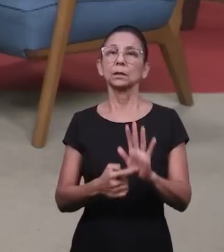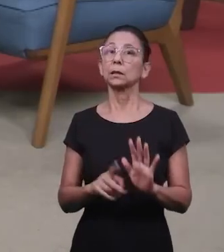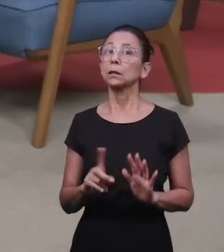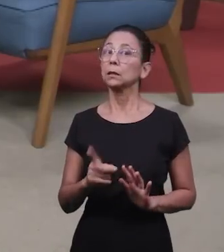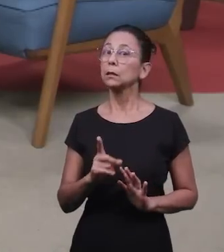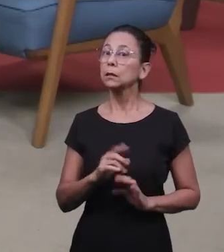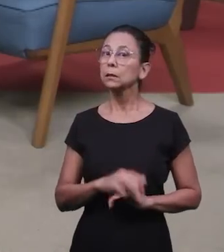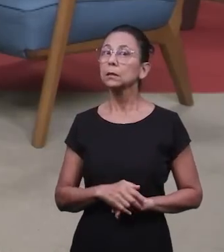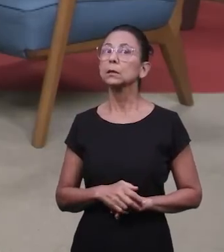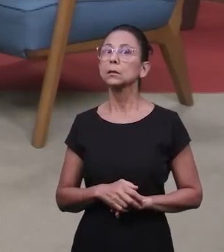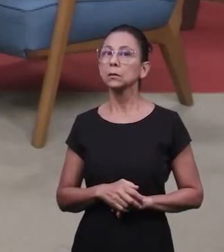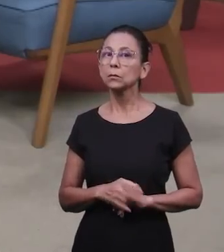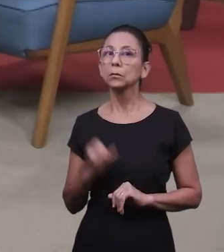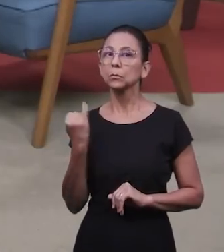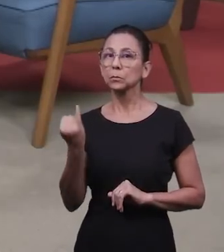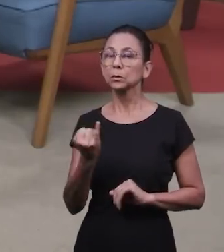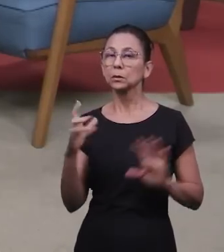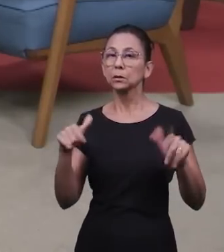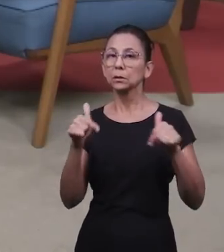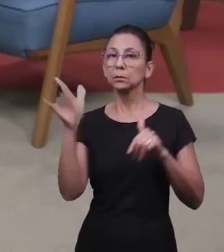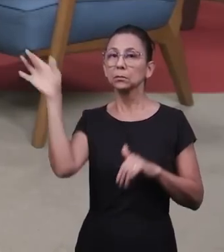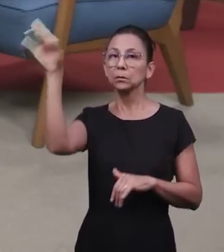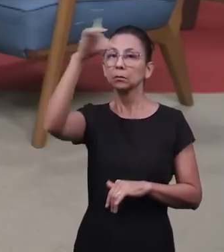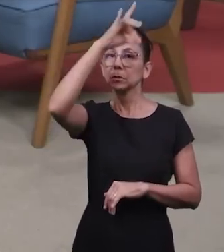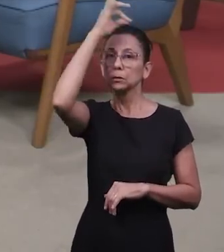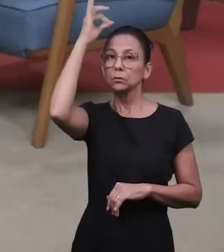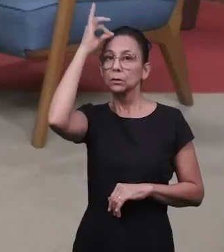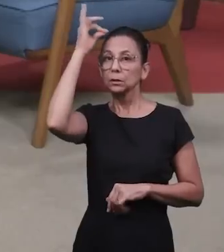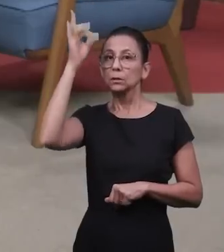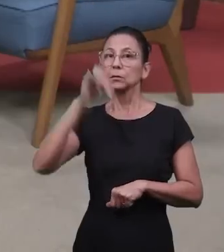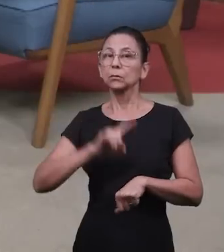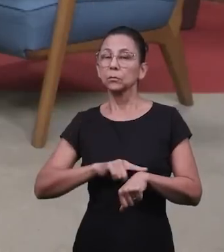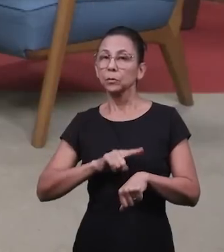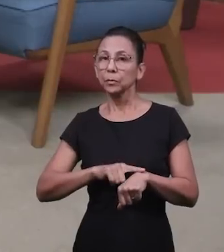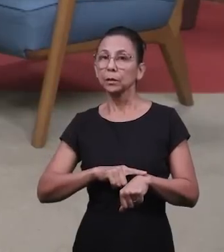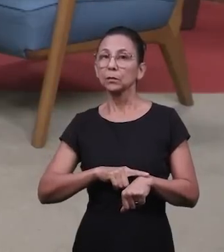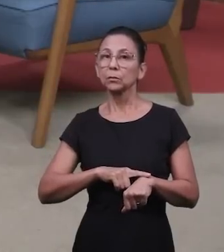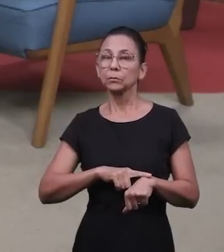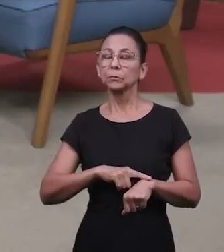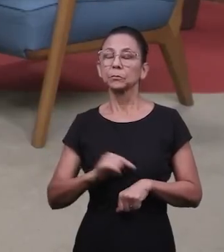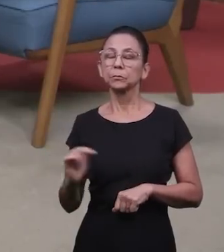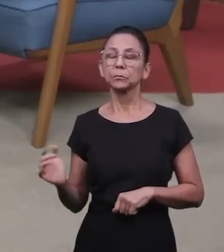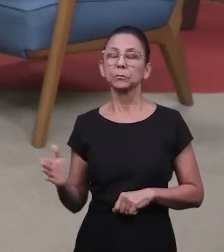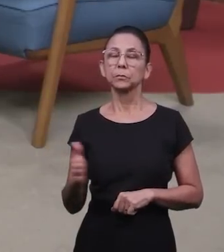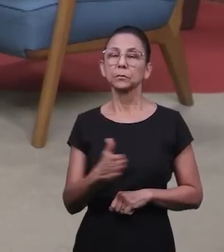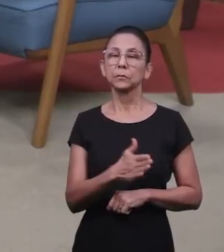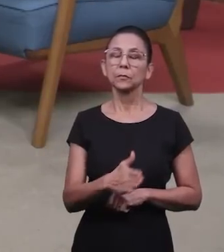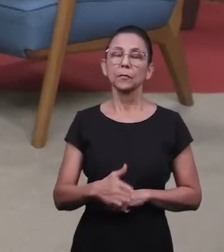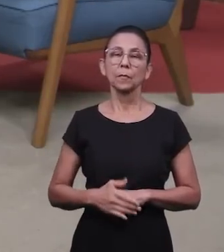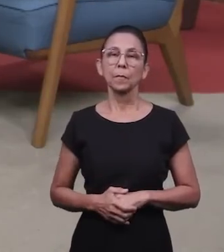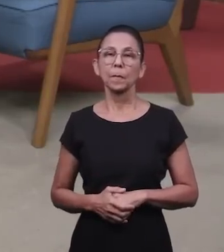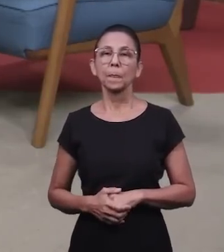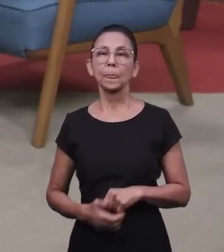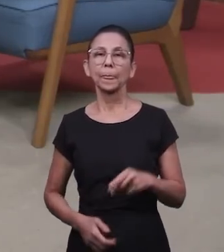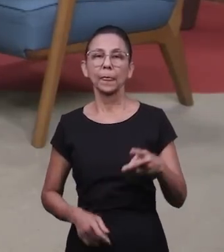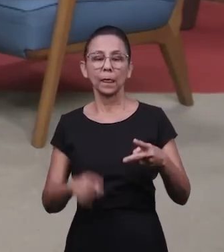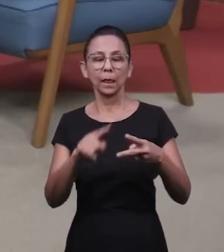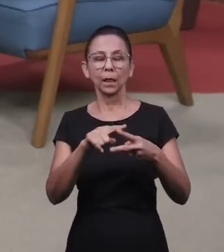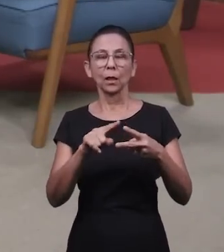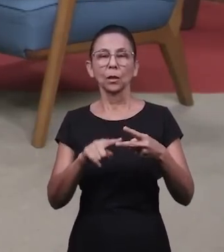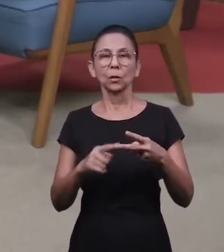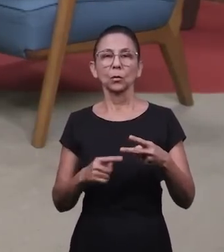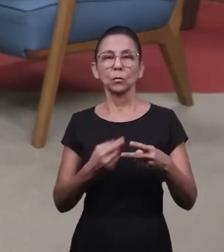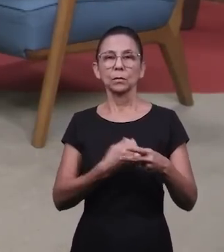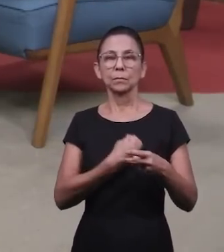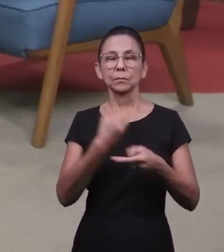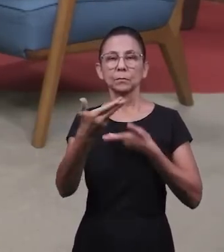agindo. Amém. Né, operando e que o Senhor esteja abençoando a sua vida. Mas vamos trazer aqui também duas participações que